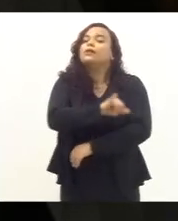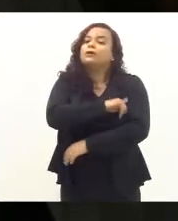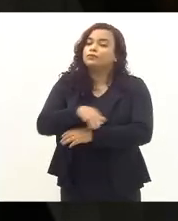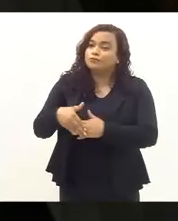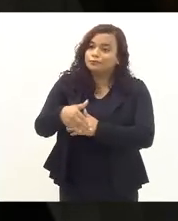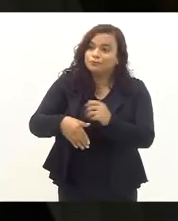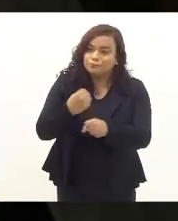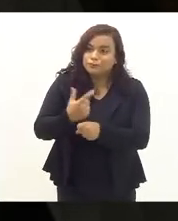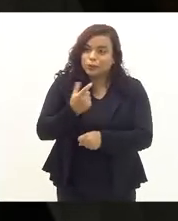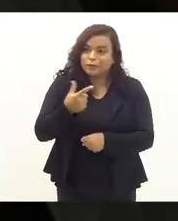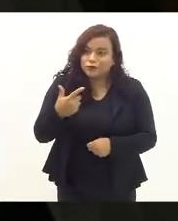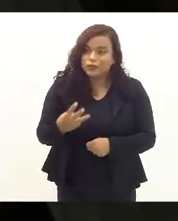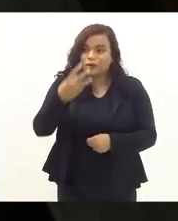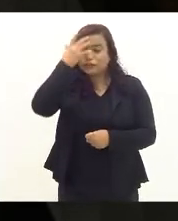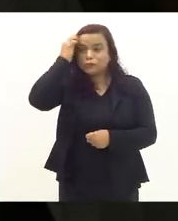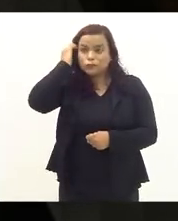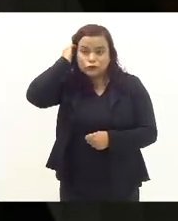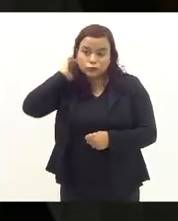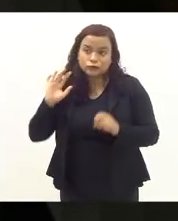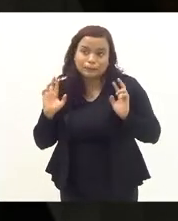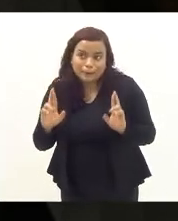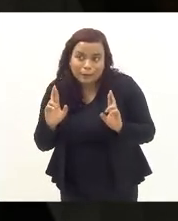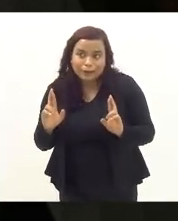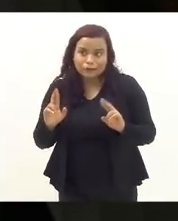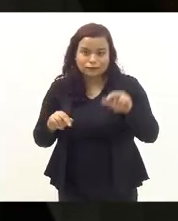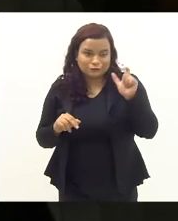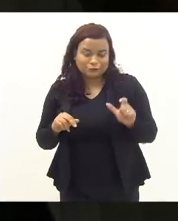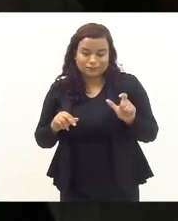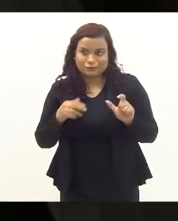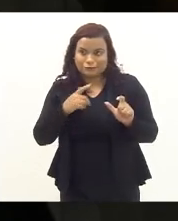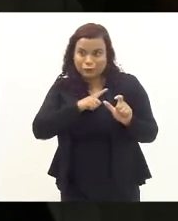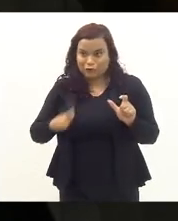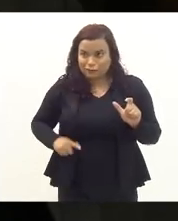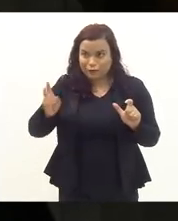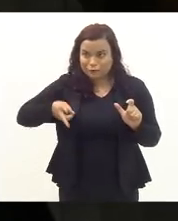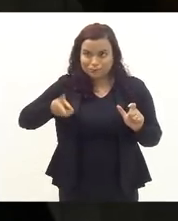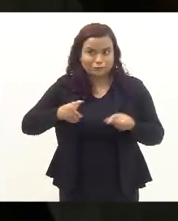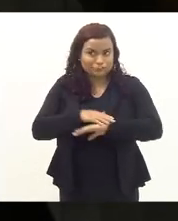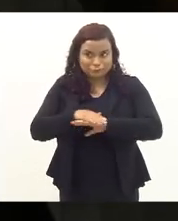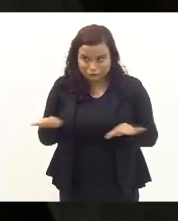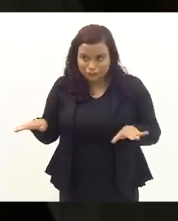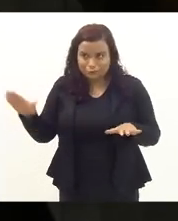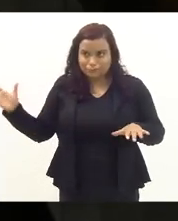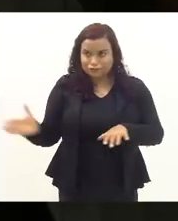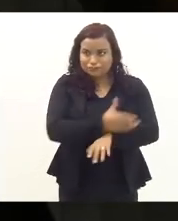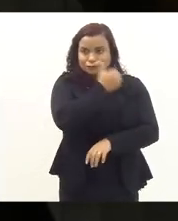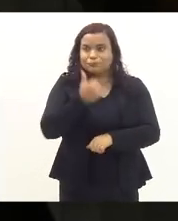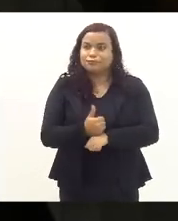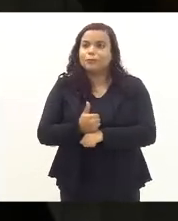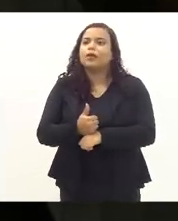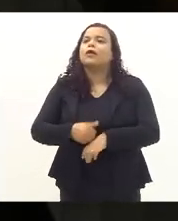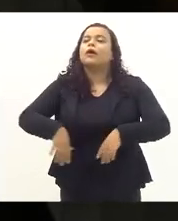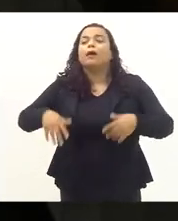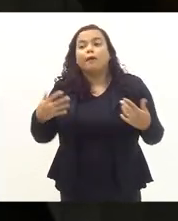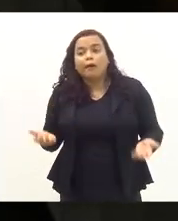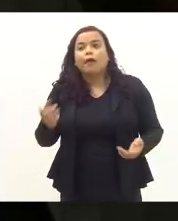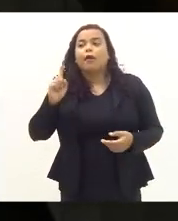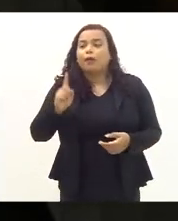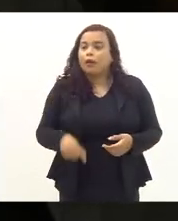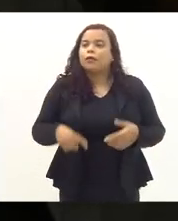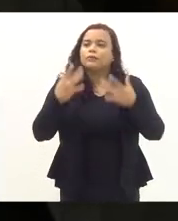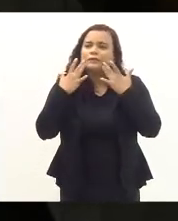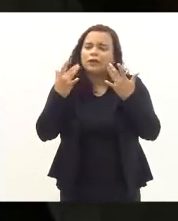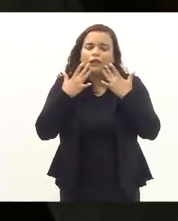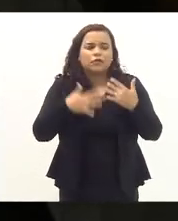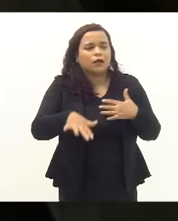2023 né Espero que não seja mais sobre seu governo É um cenário que não tem da capacidade de enfrentar os dilemas